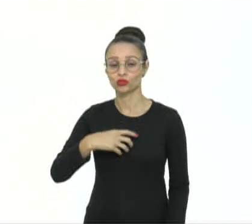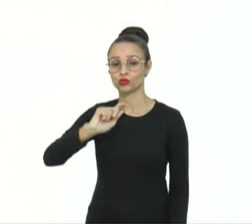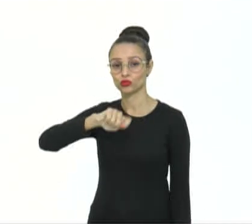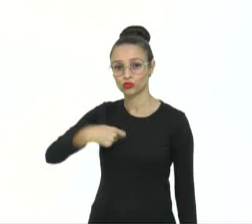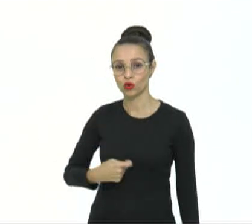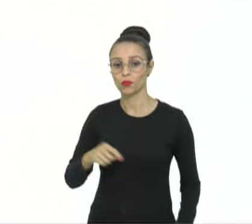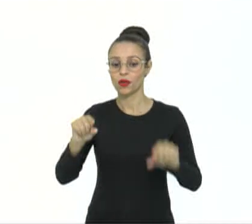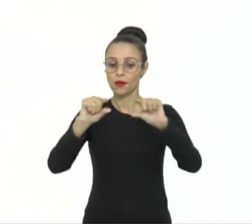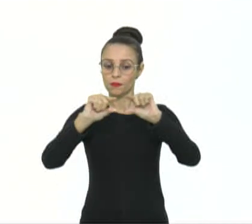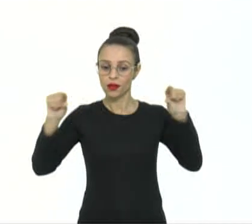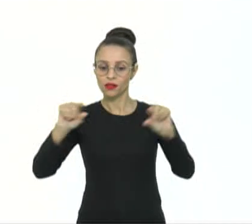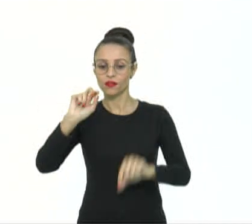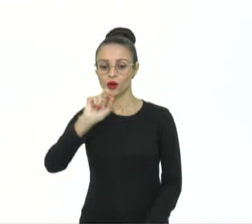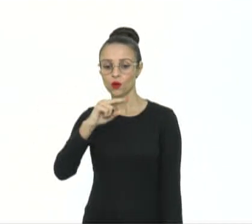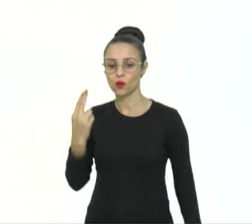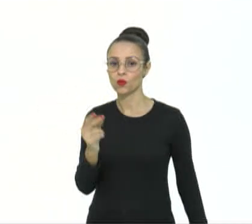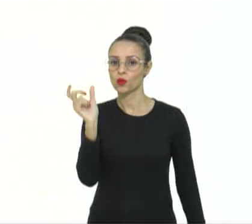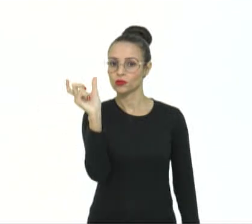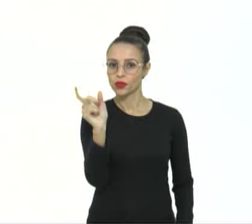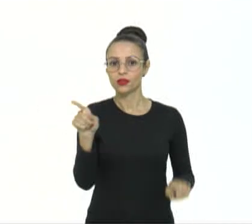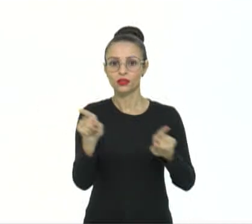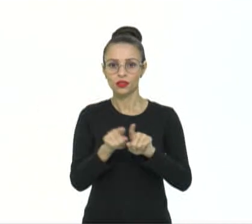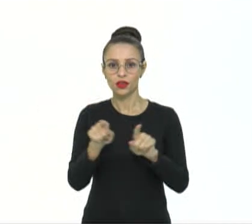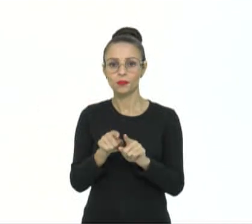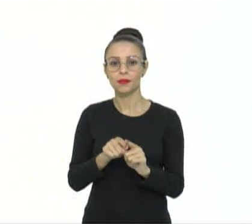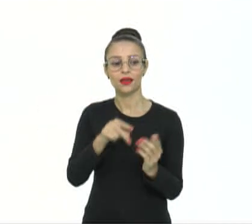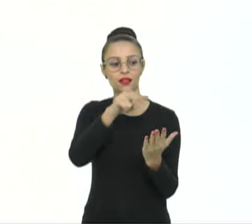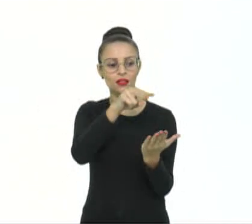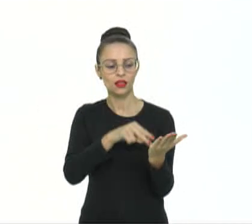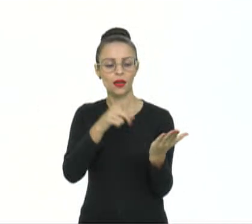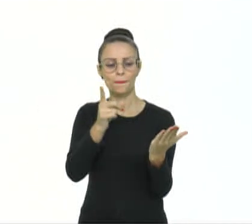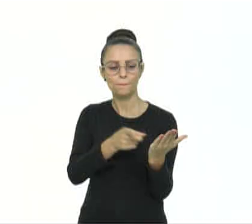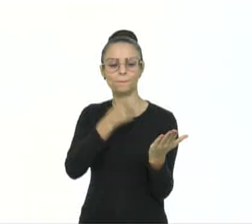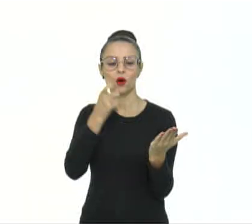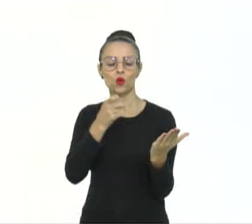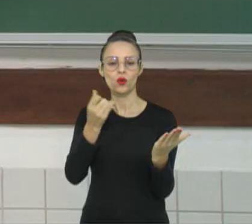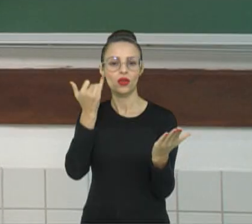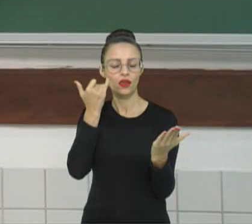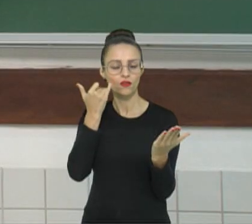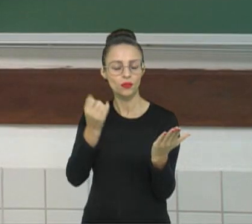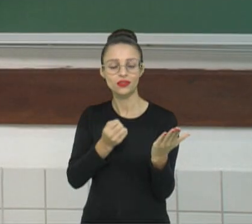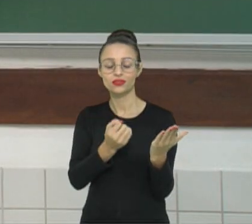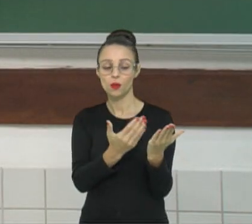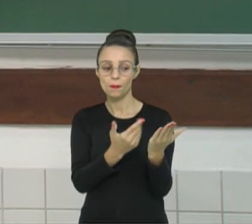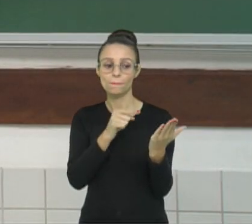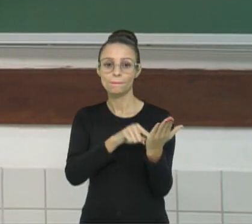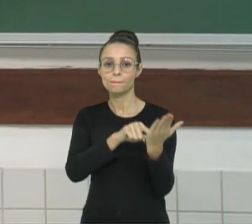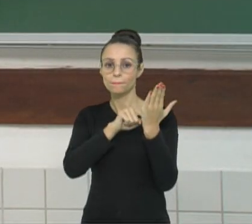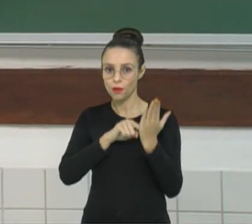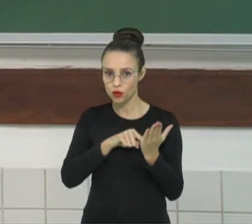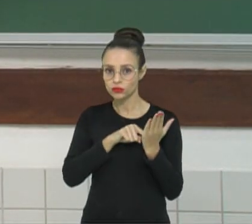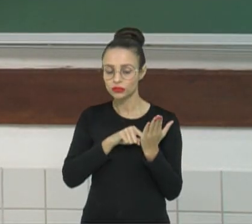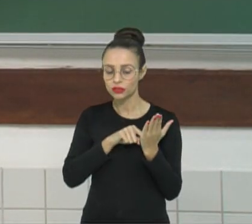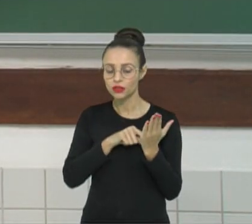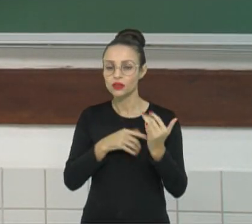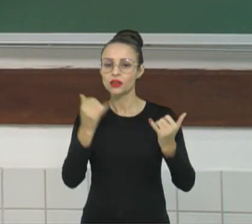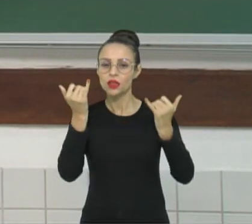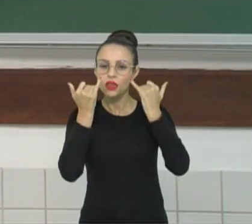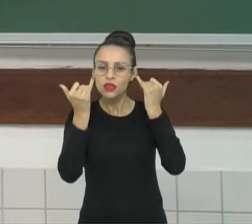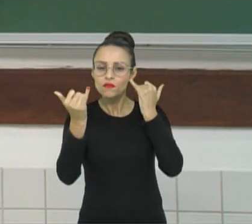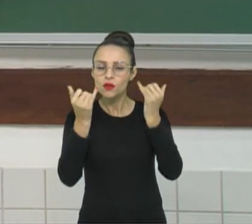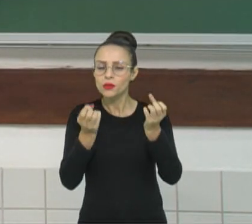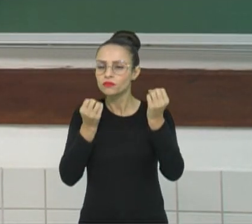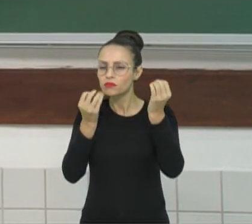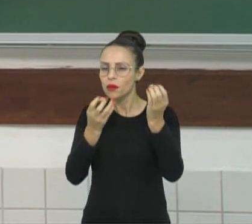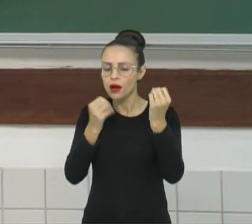determinada palavra ou expressão e localizar a informação explícita no texto. Lembrando que a informação explícita é aquela que